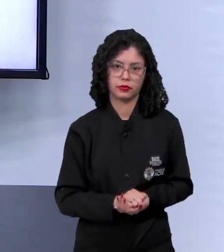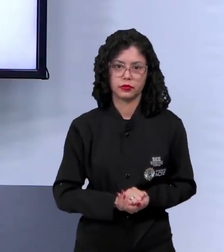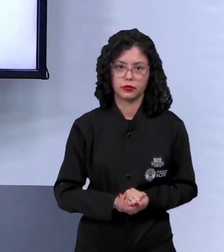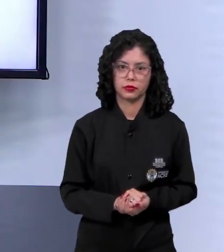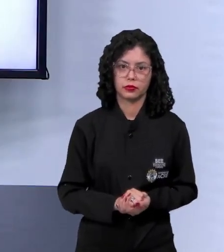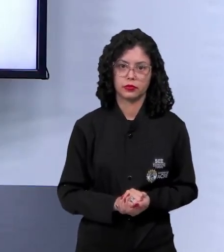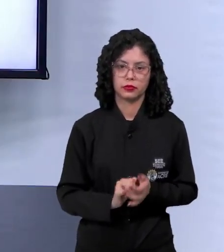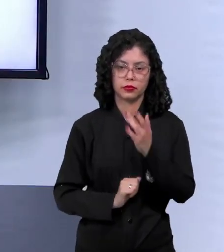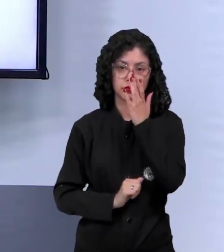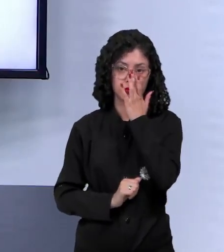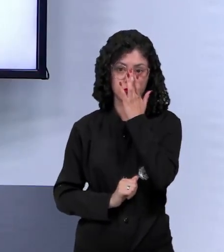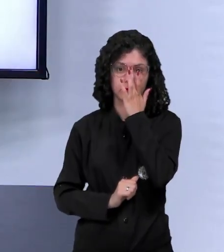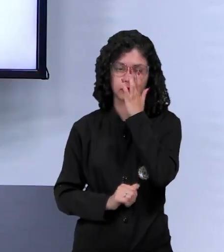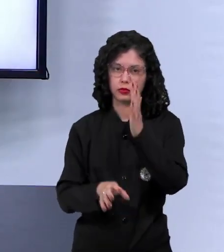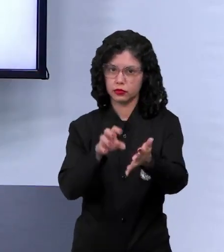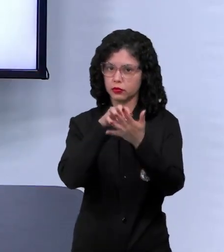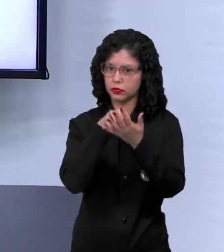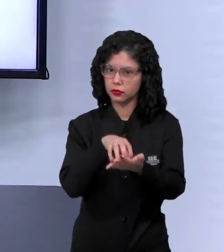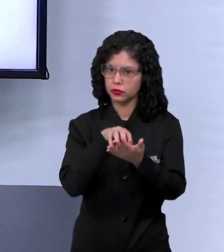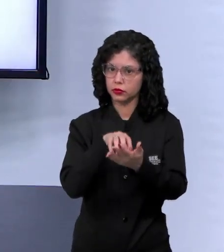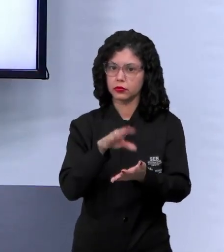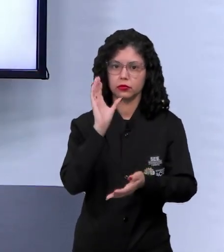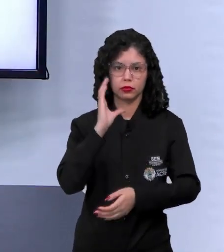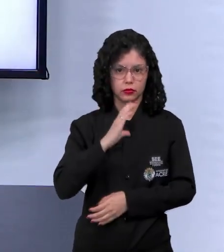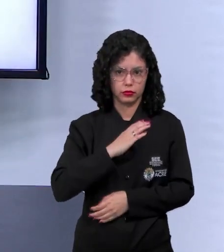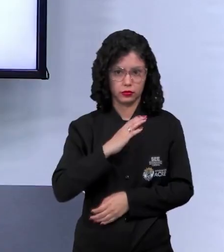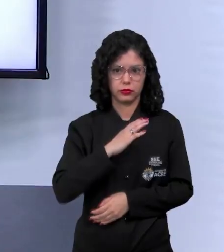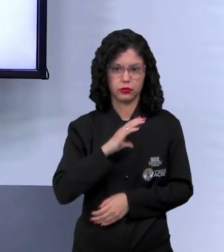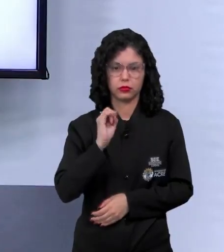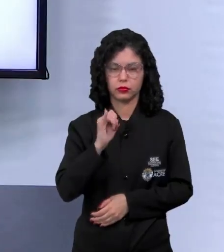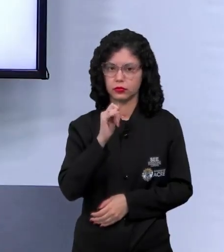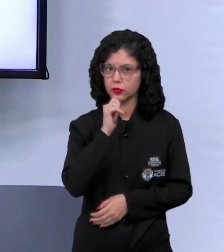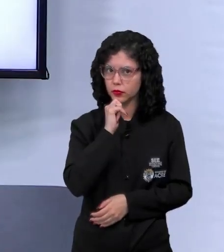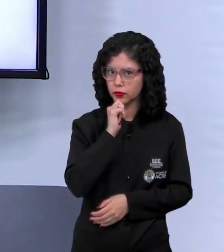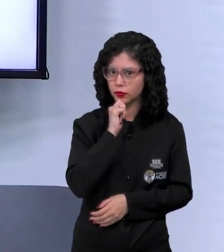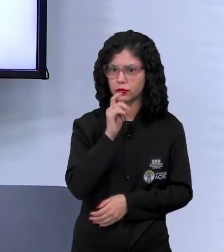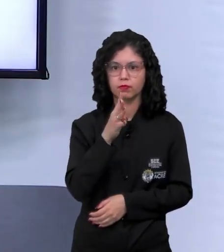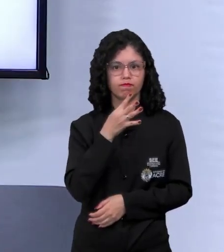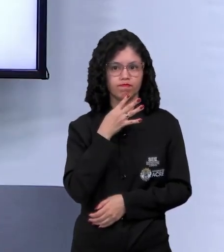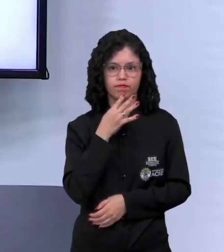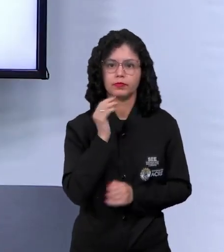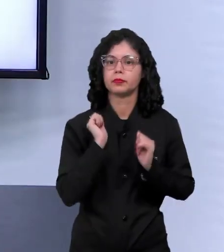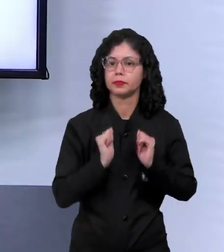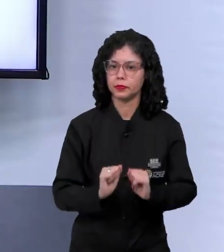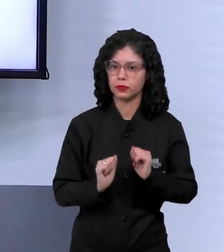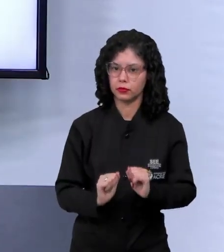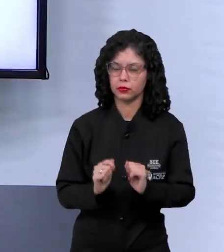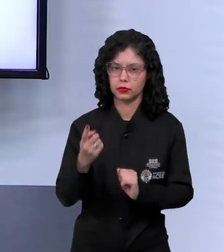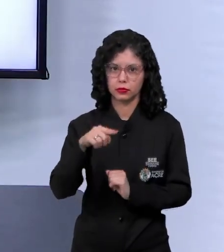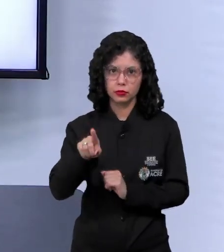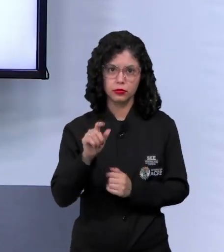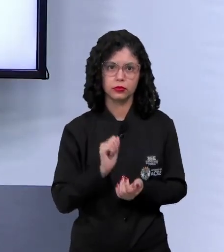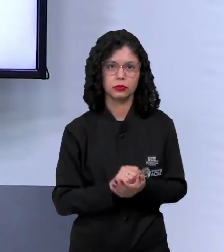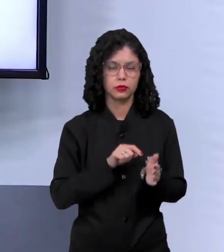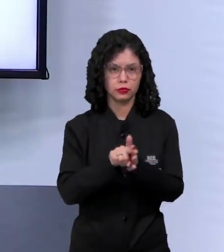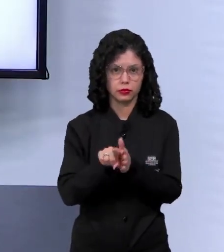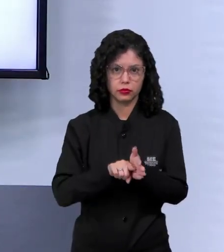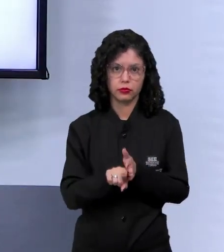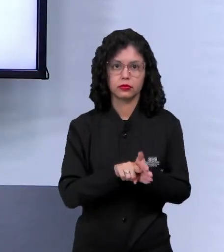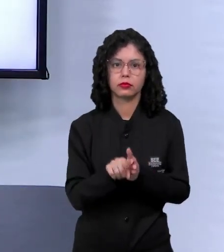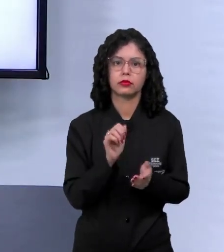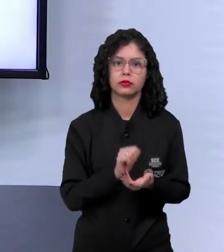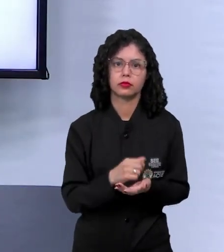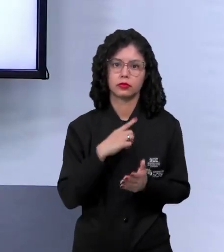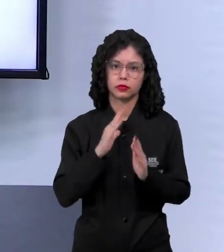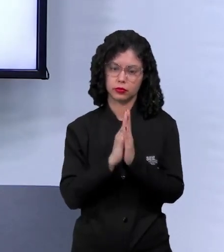isso. Tem pontos turísticos na cidade que, se você ainda não conhece, você pode conhecer, pesquisar.